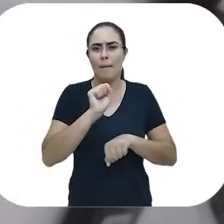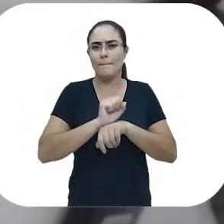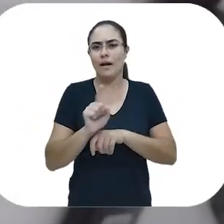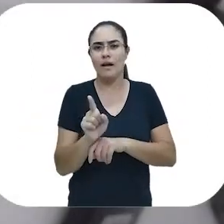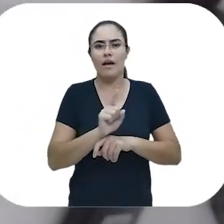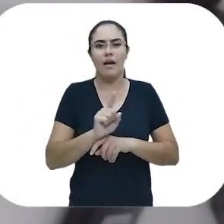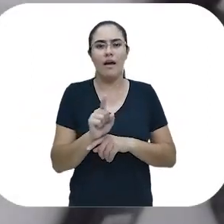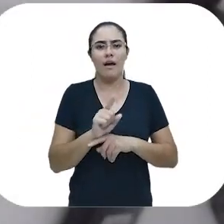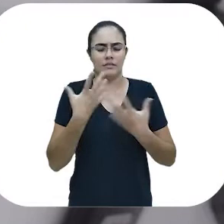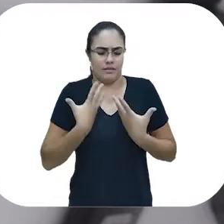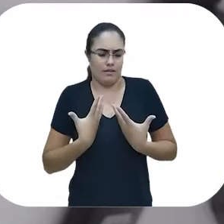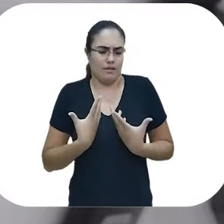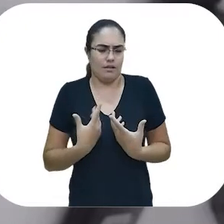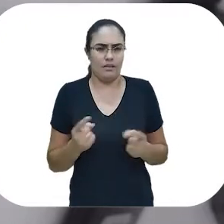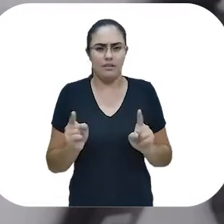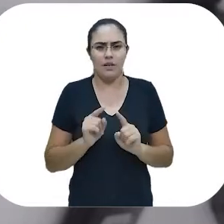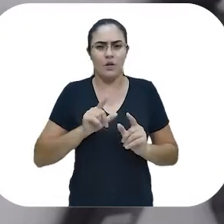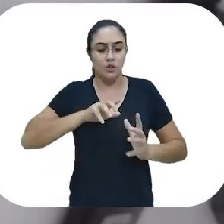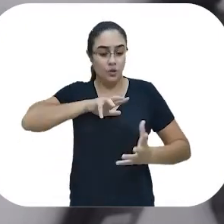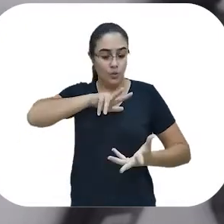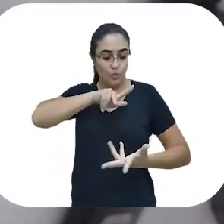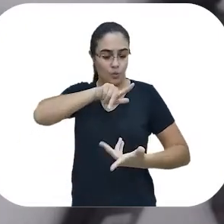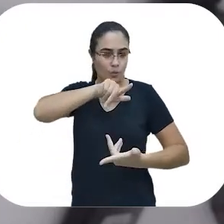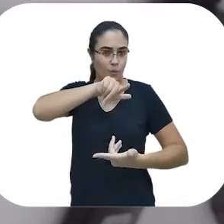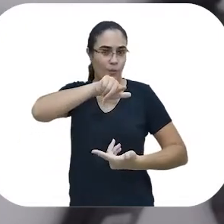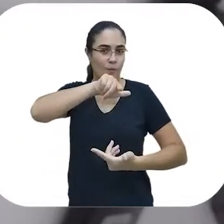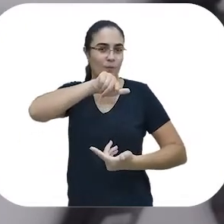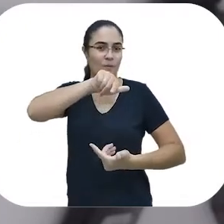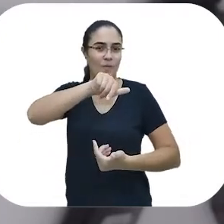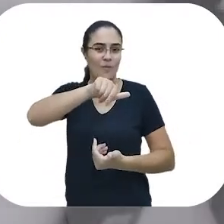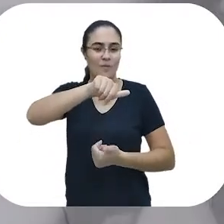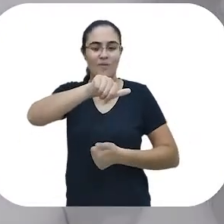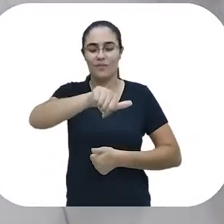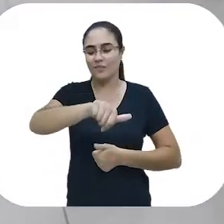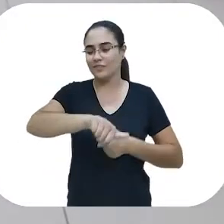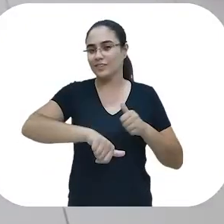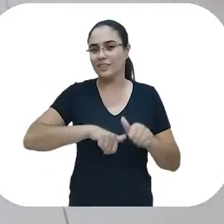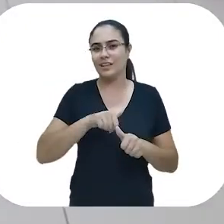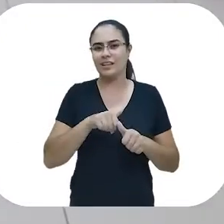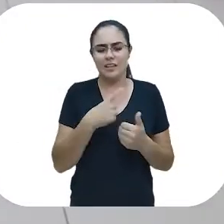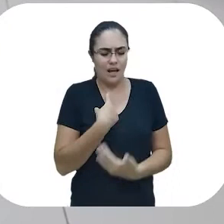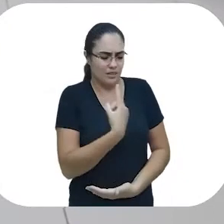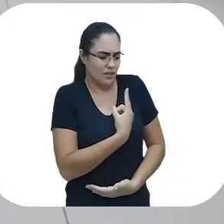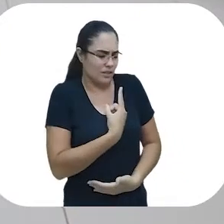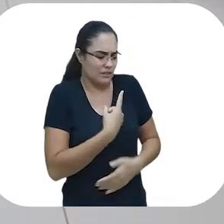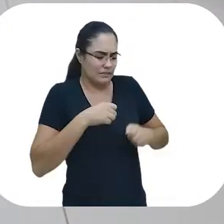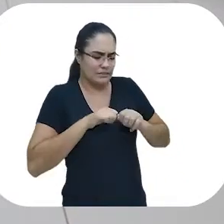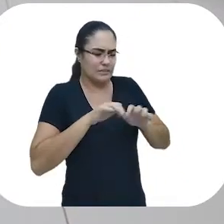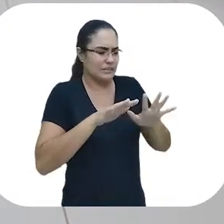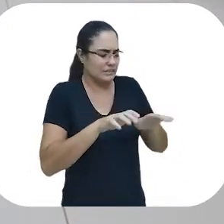cansa em um mundo imenso que não finda. Nessa solidão que não se espalha, sou felina